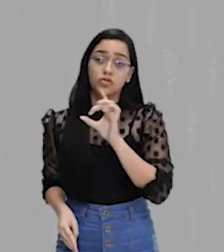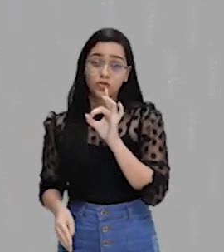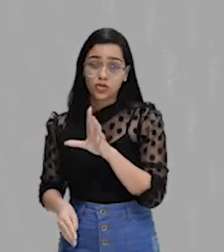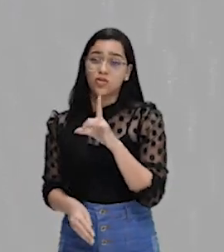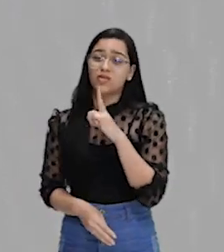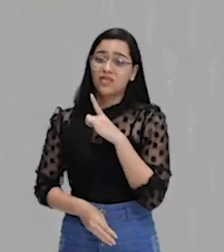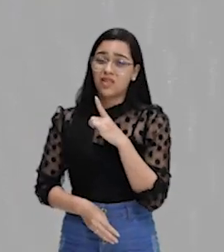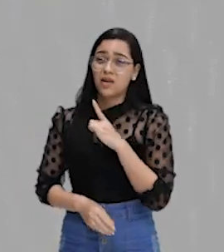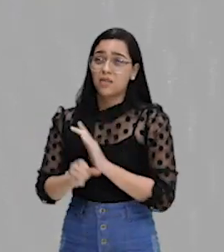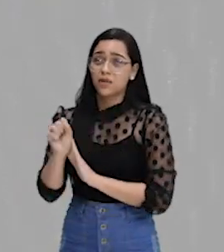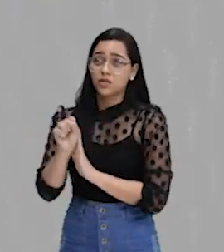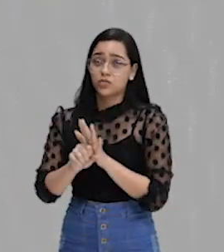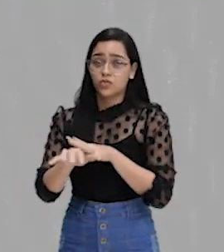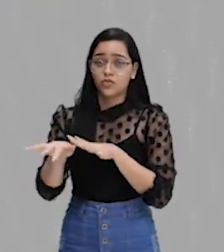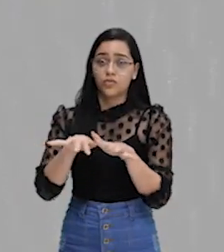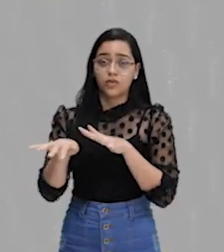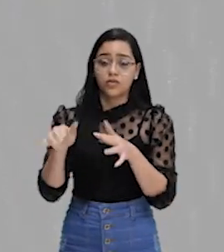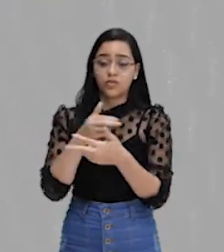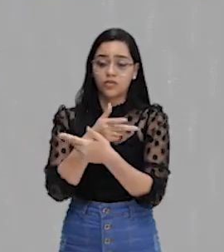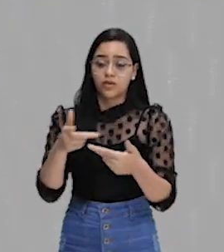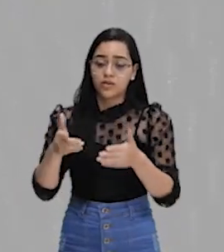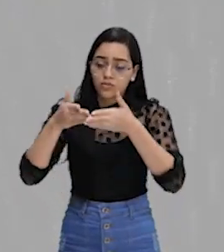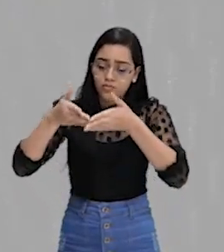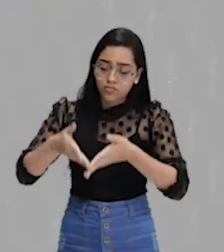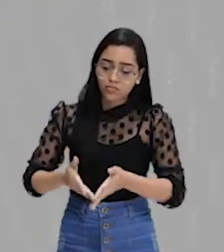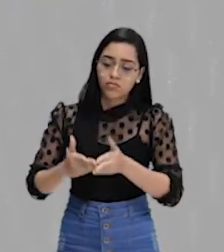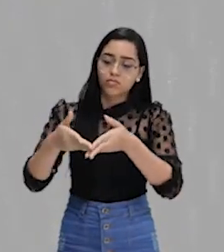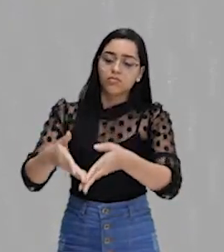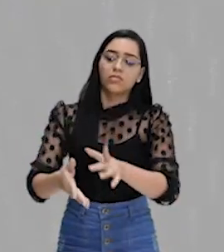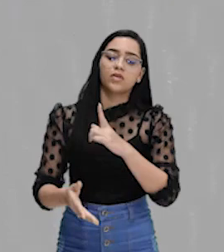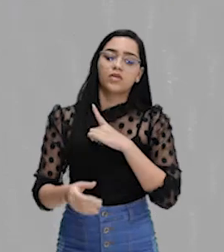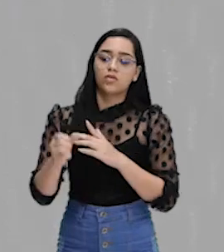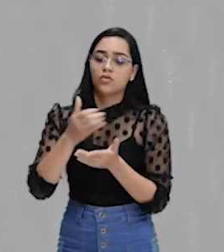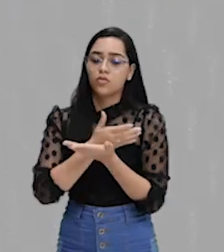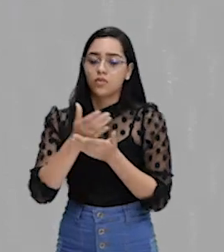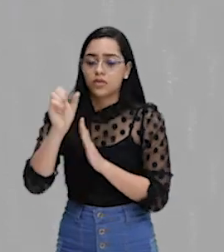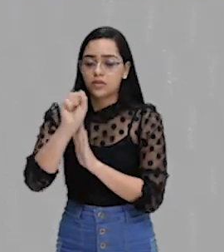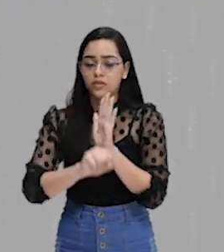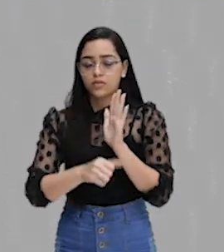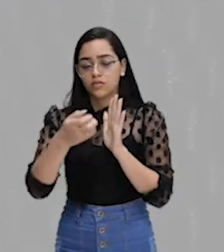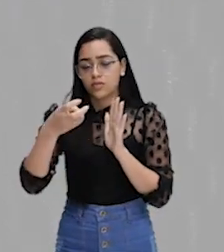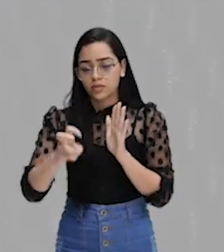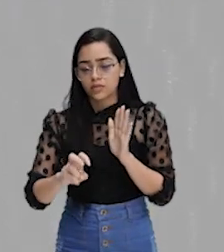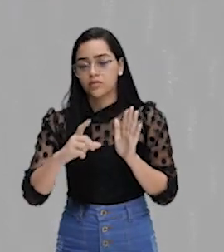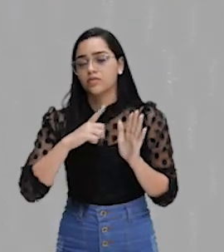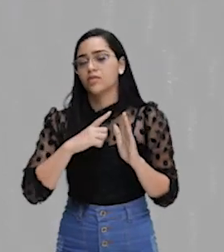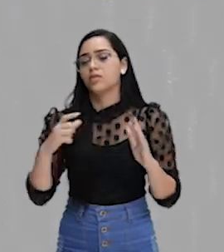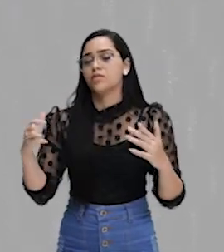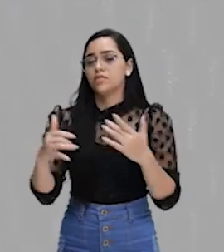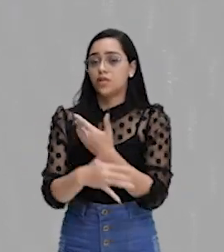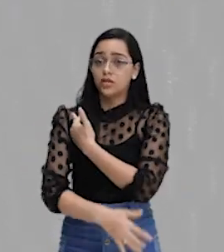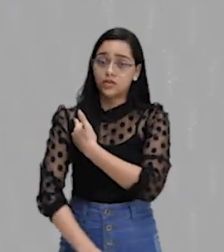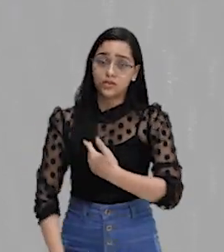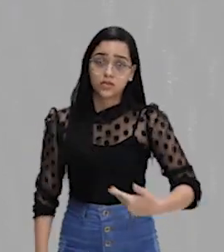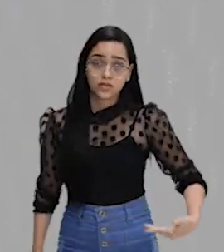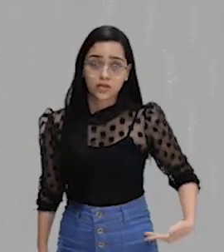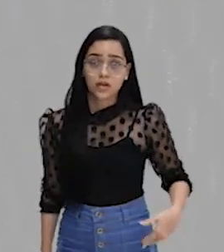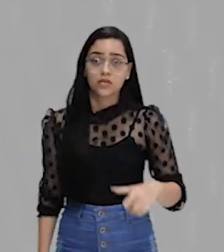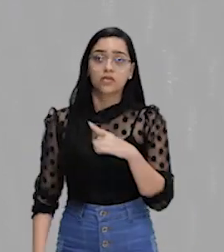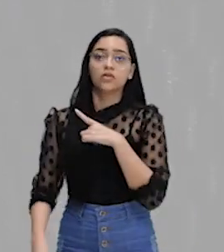ocorrer a partir do movimento das grandes navegações, a partir do começo do século XV. Então, essas cidades-estados, ou